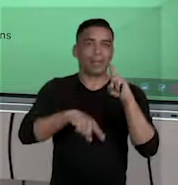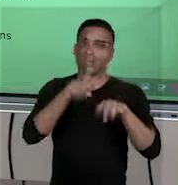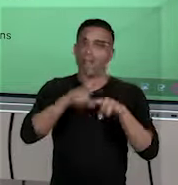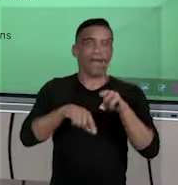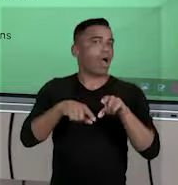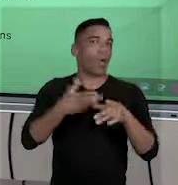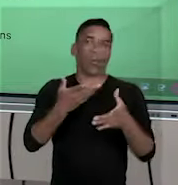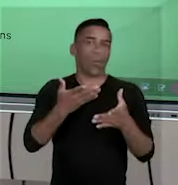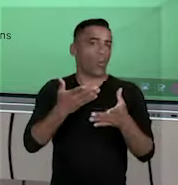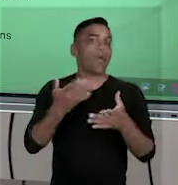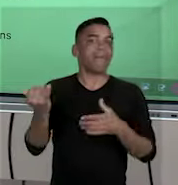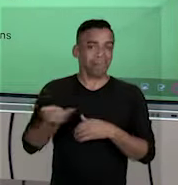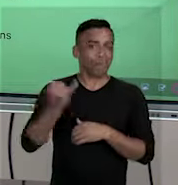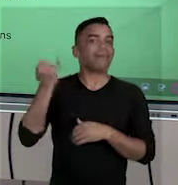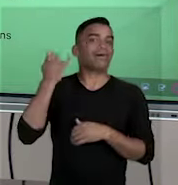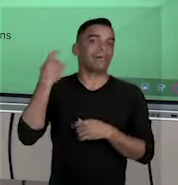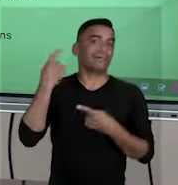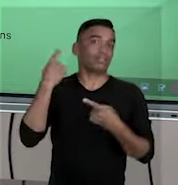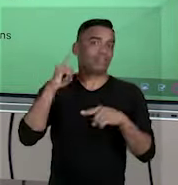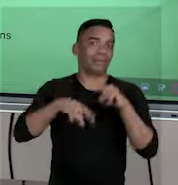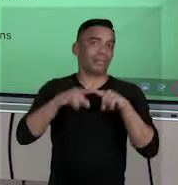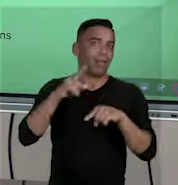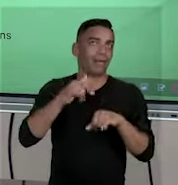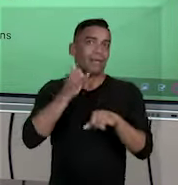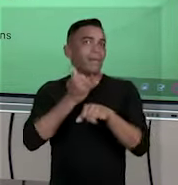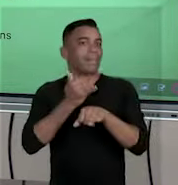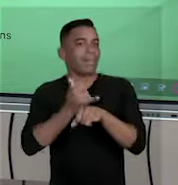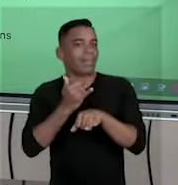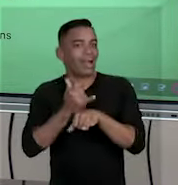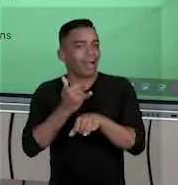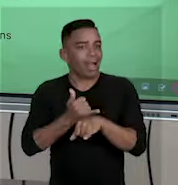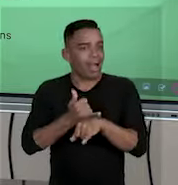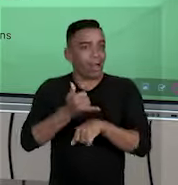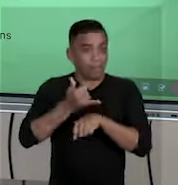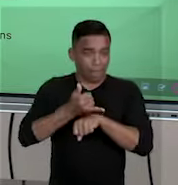material é muito importante quando a gente fala